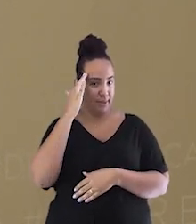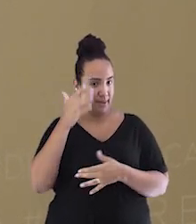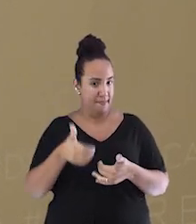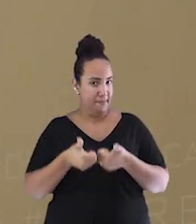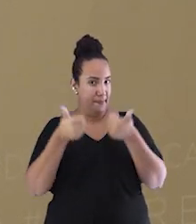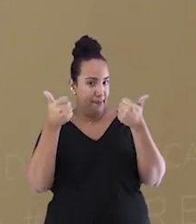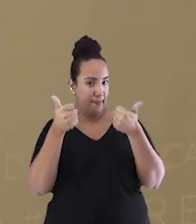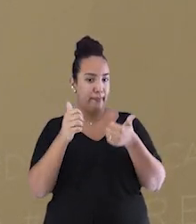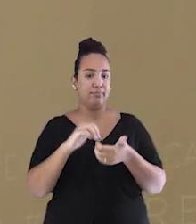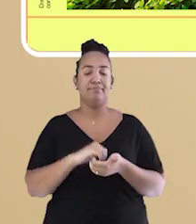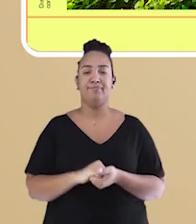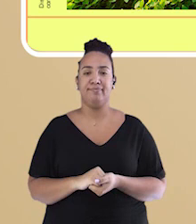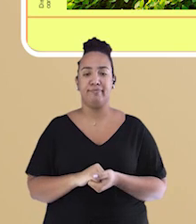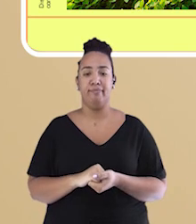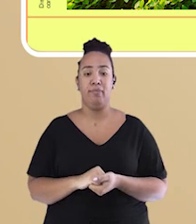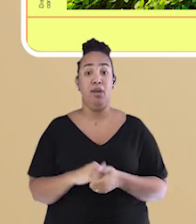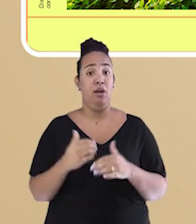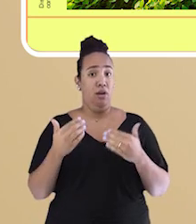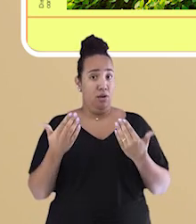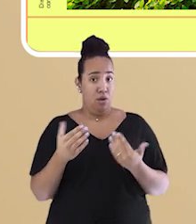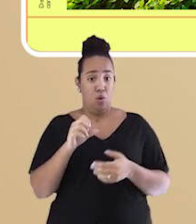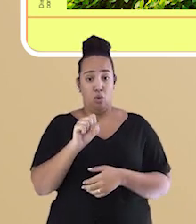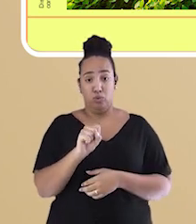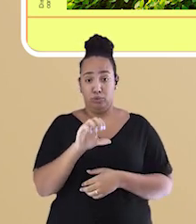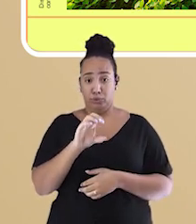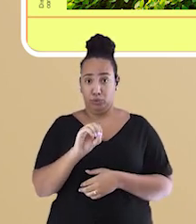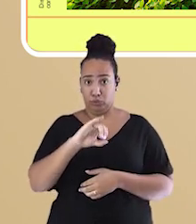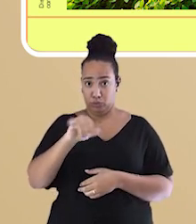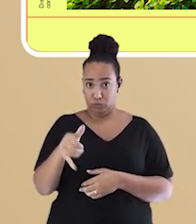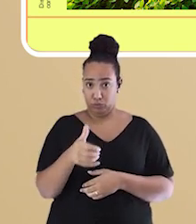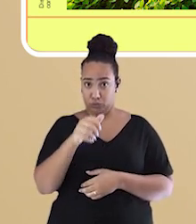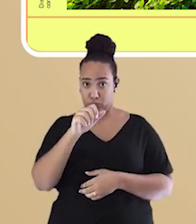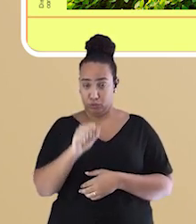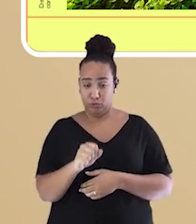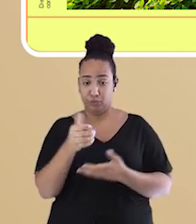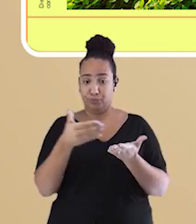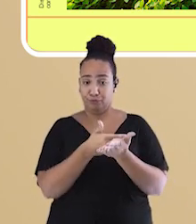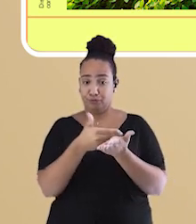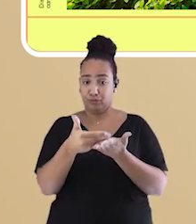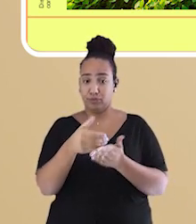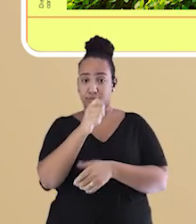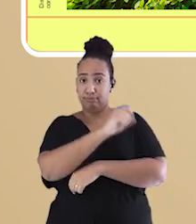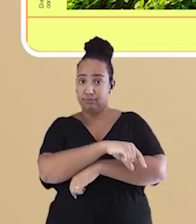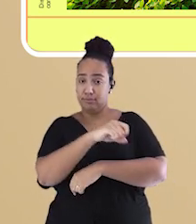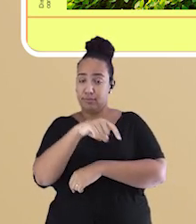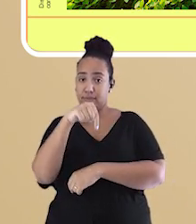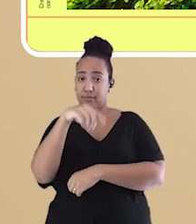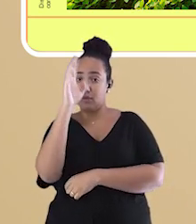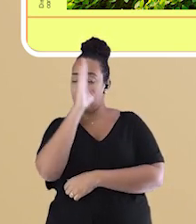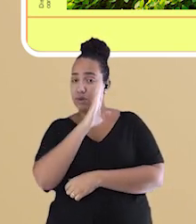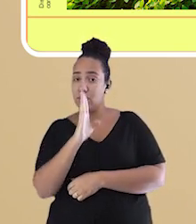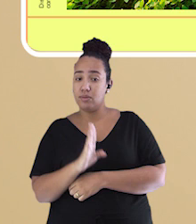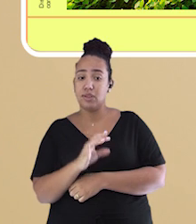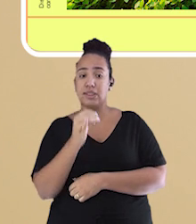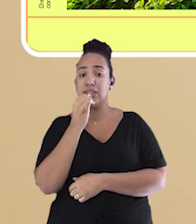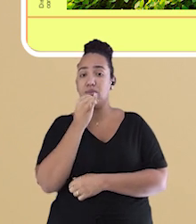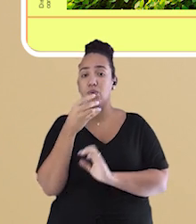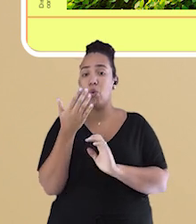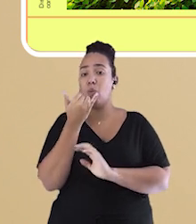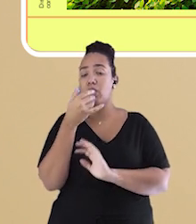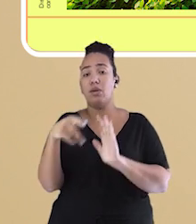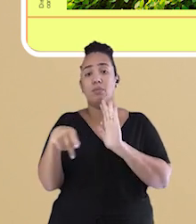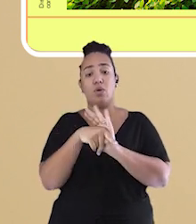cultivo da soja agora. A soja foi introduzida no Brasil como alimento para rebanhos por volta